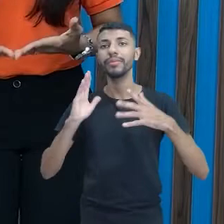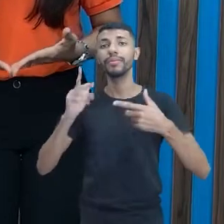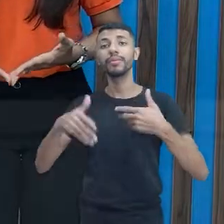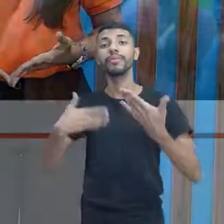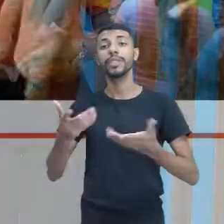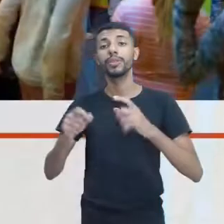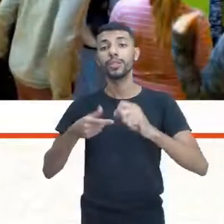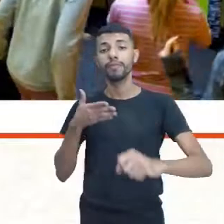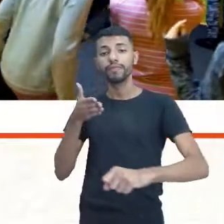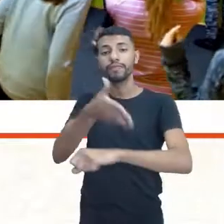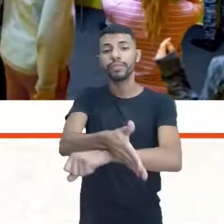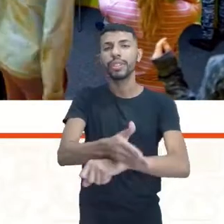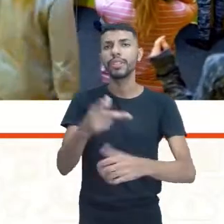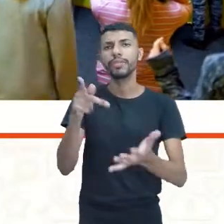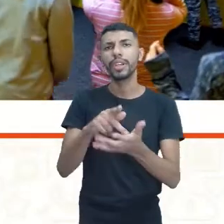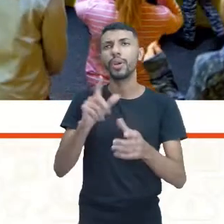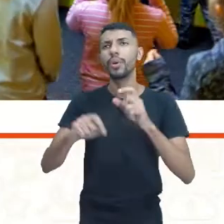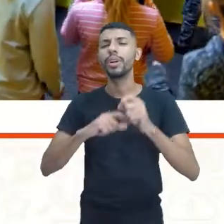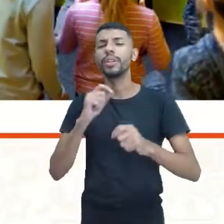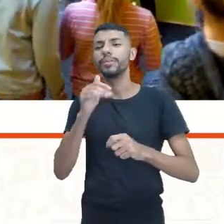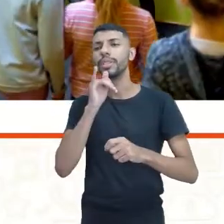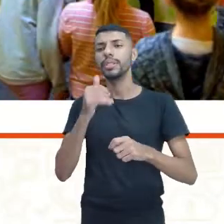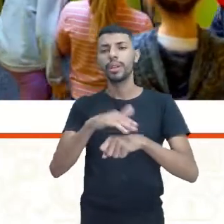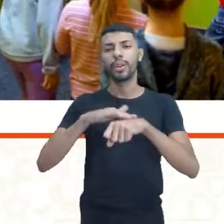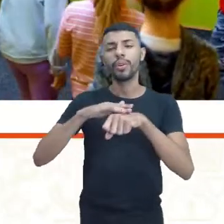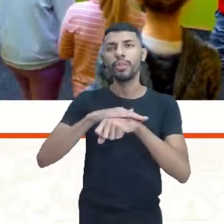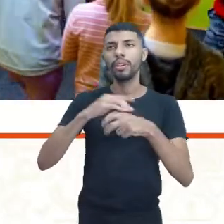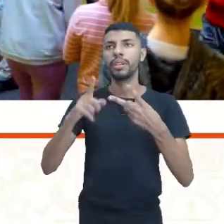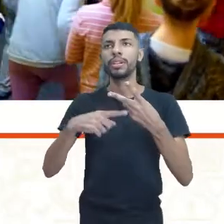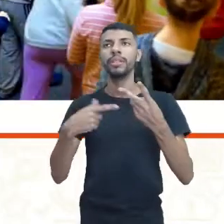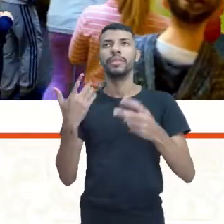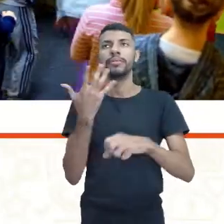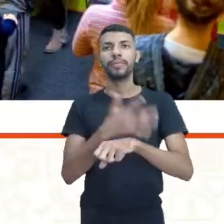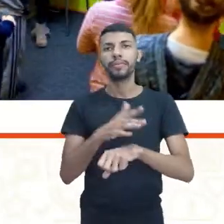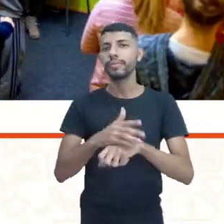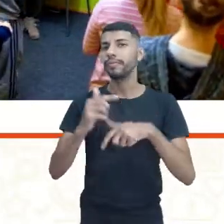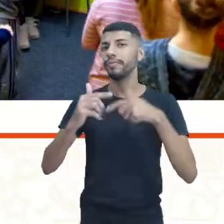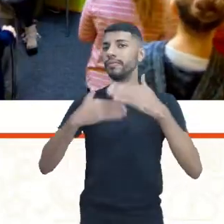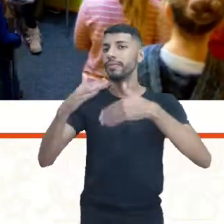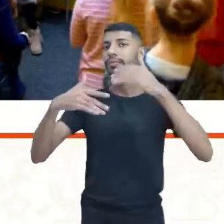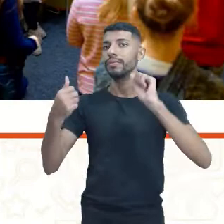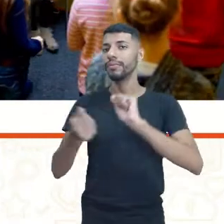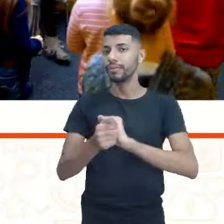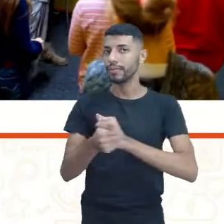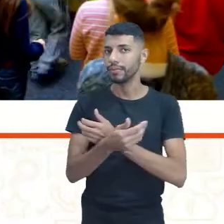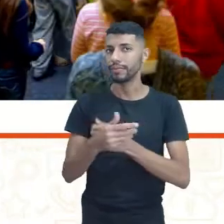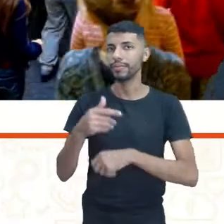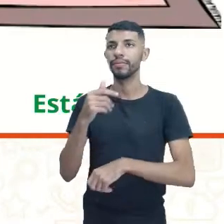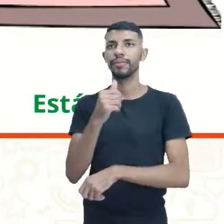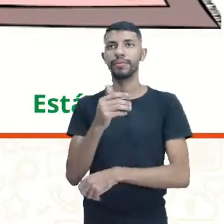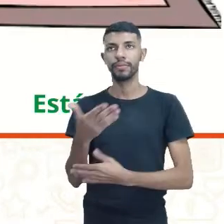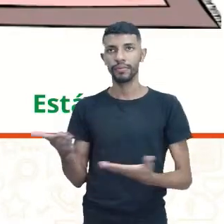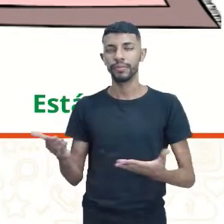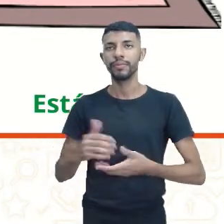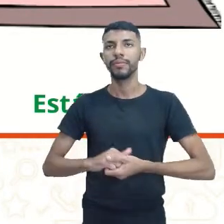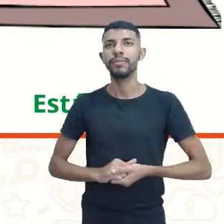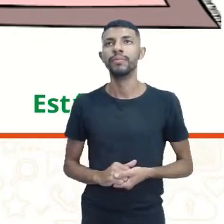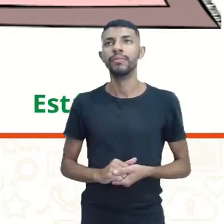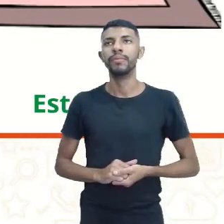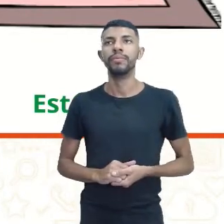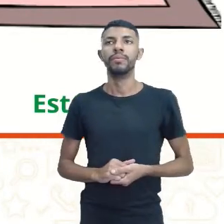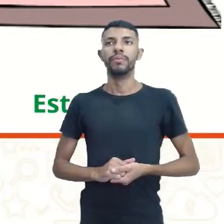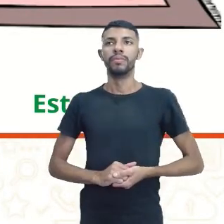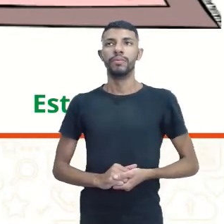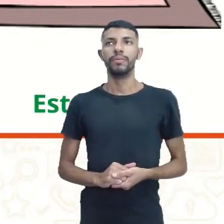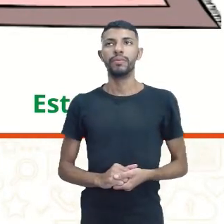interrompem a conversa, interrompem as atividades que as pessoas estão desenvolvendo próximas a eles.